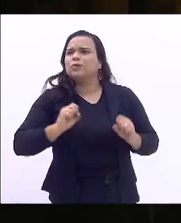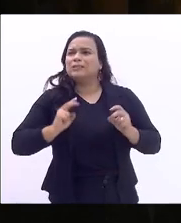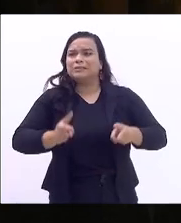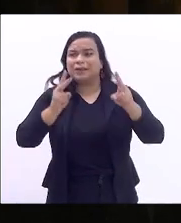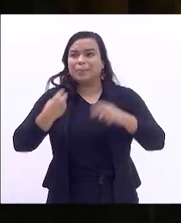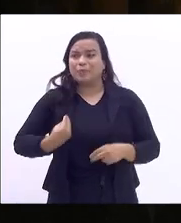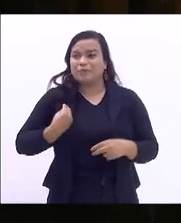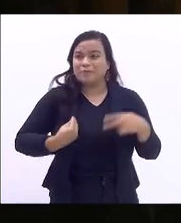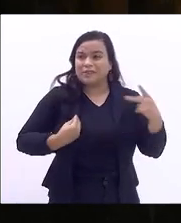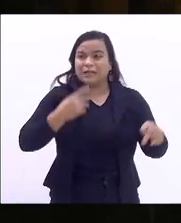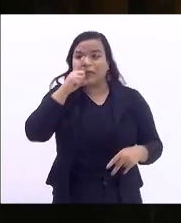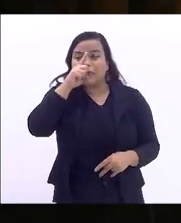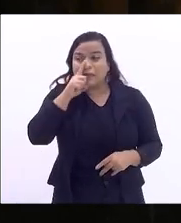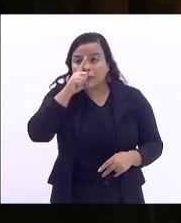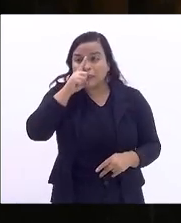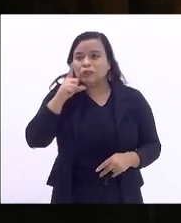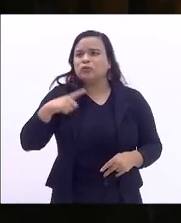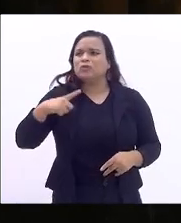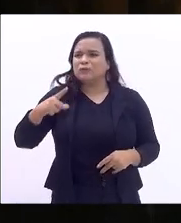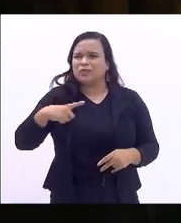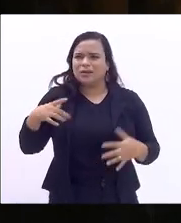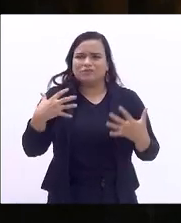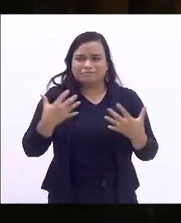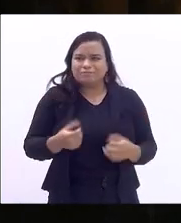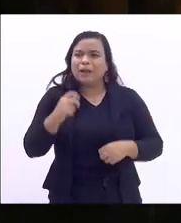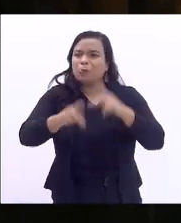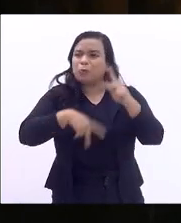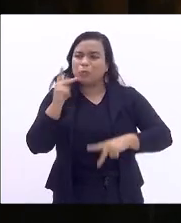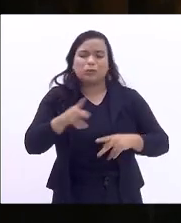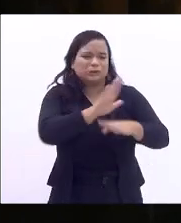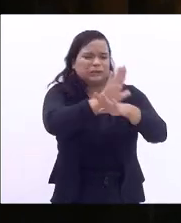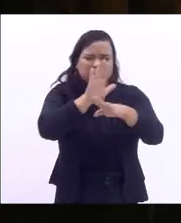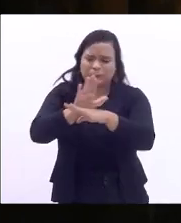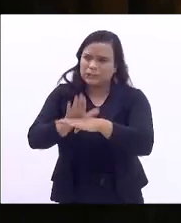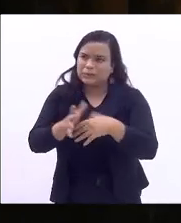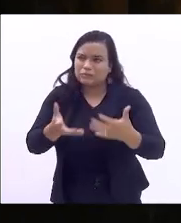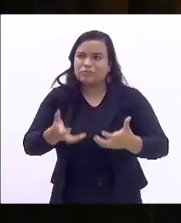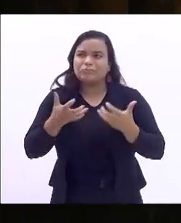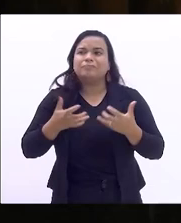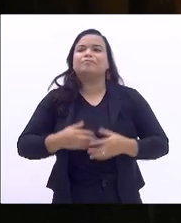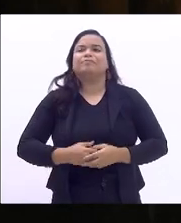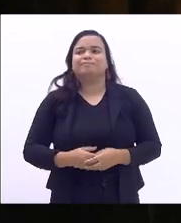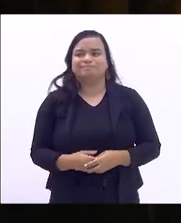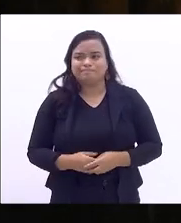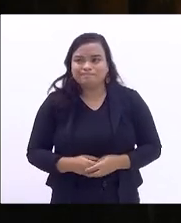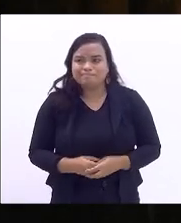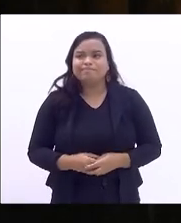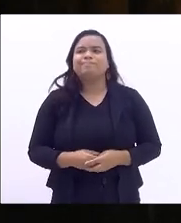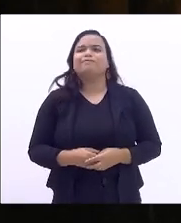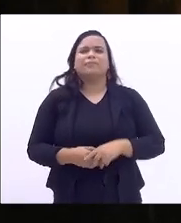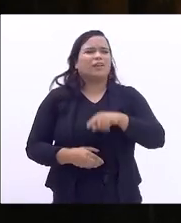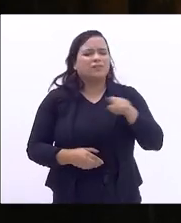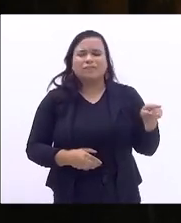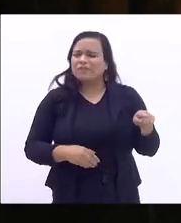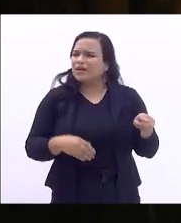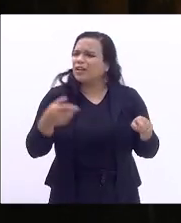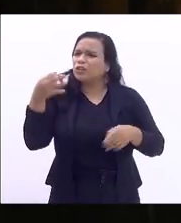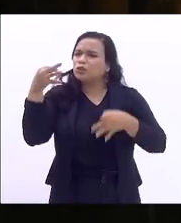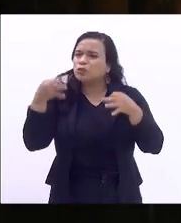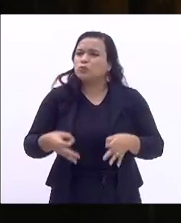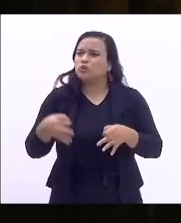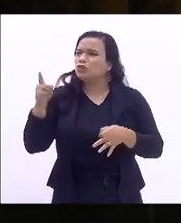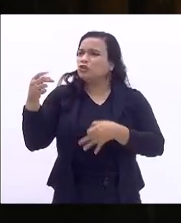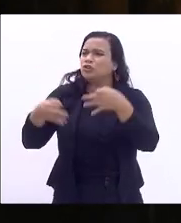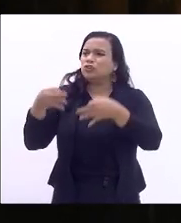sua vida em risco em prol de uma população e aí você vê a justiça suspendendo a